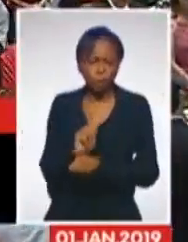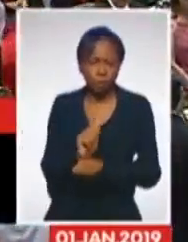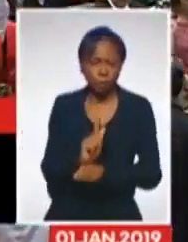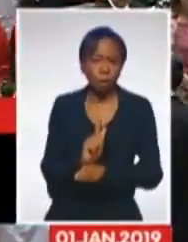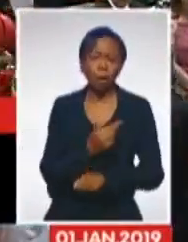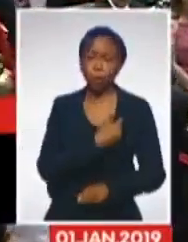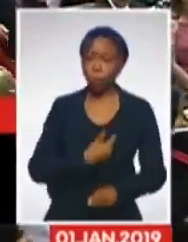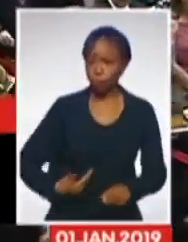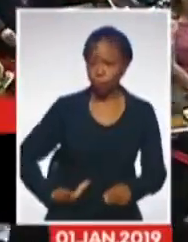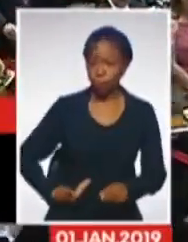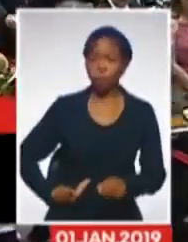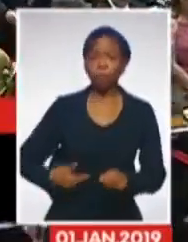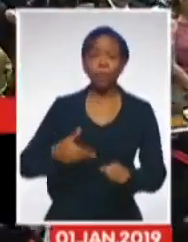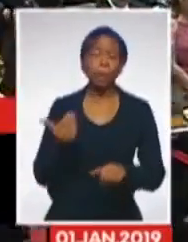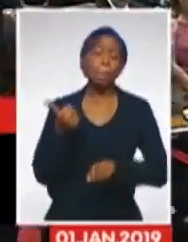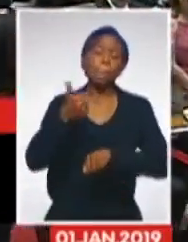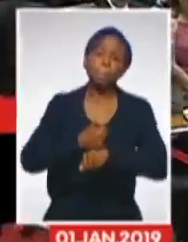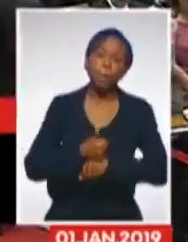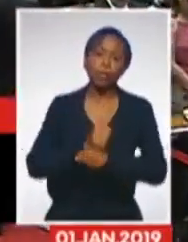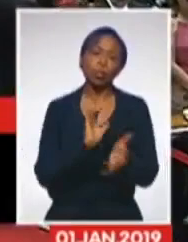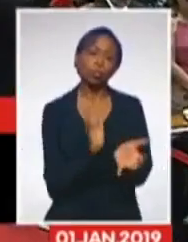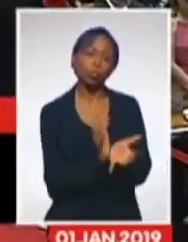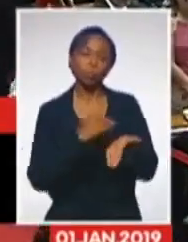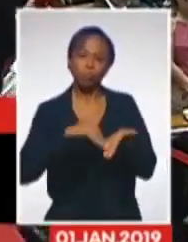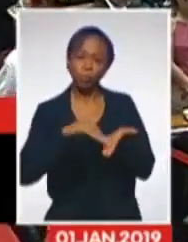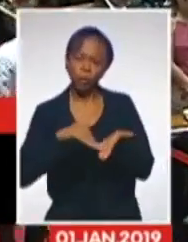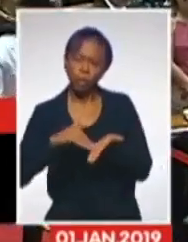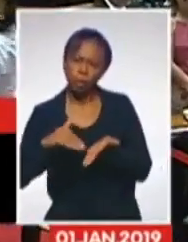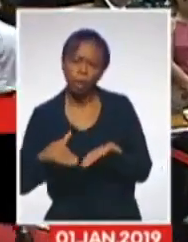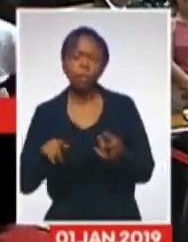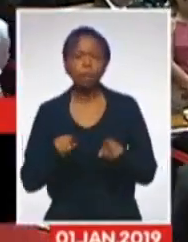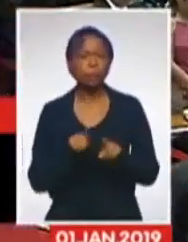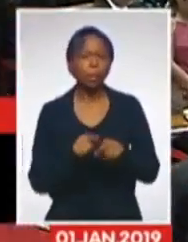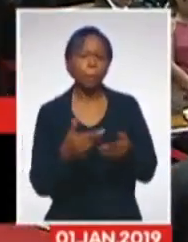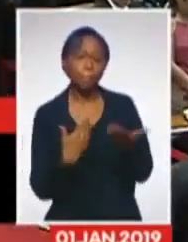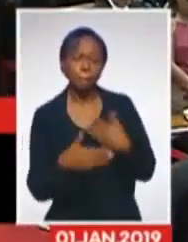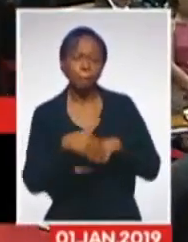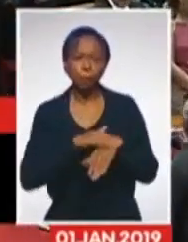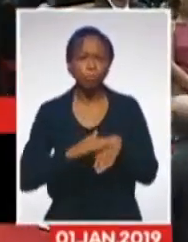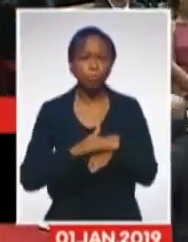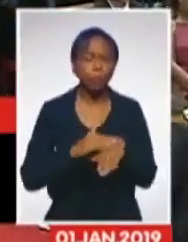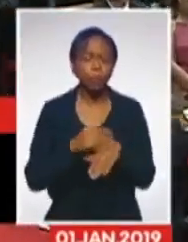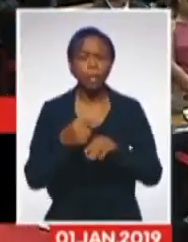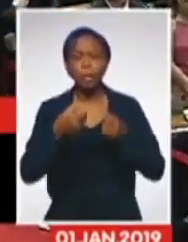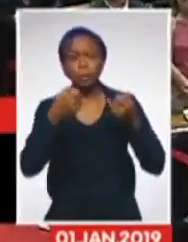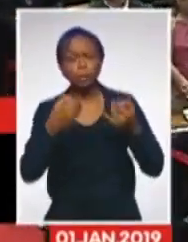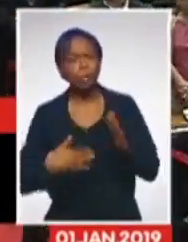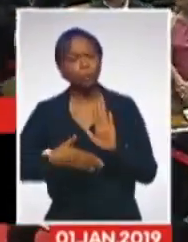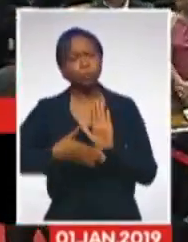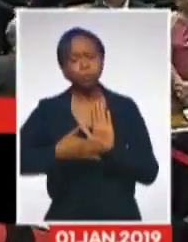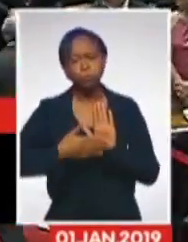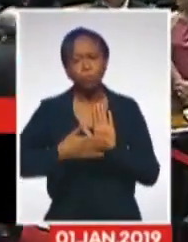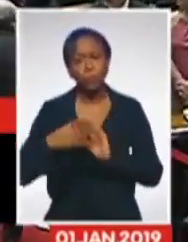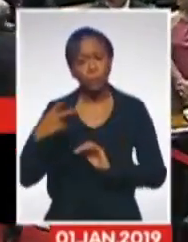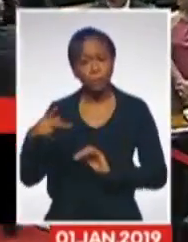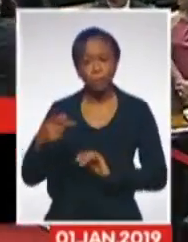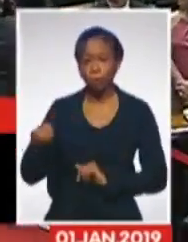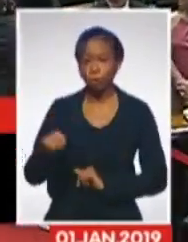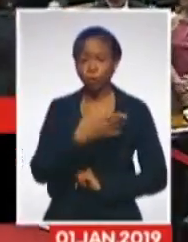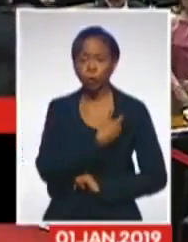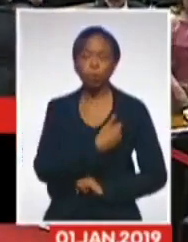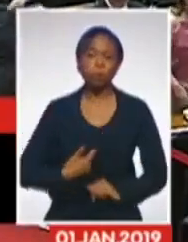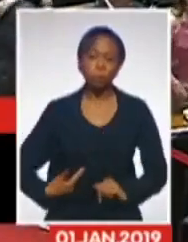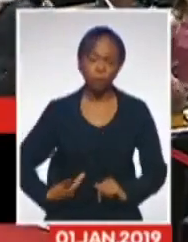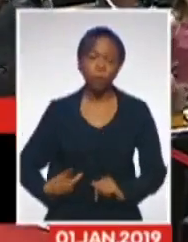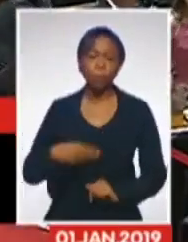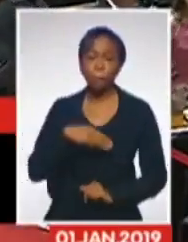posse ao secretariado e conversar, também falar para o secretariado a expectativa dele para esse novo governo. Marco Antônio Soalheiro